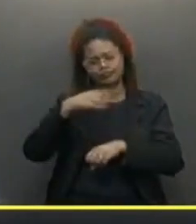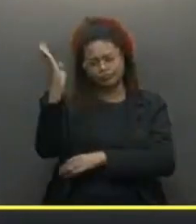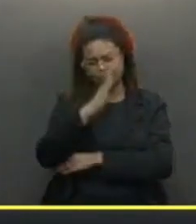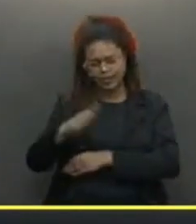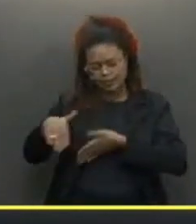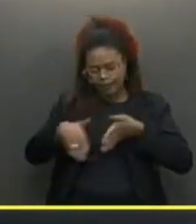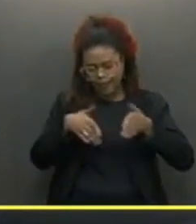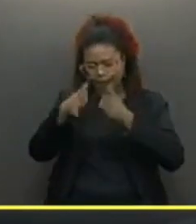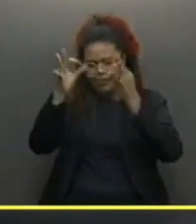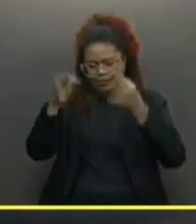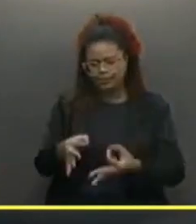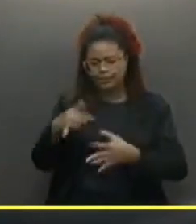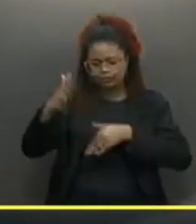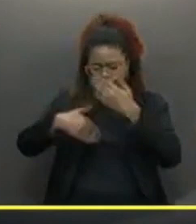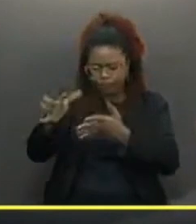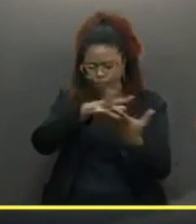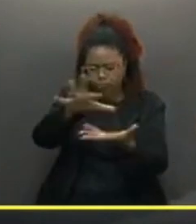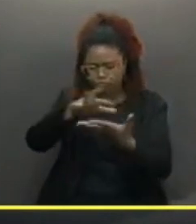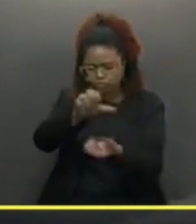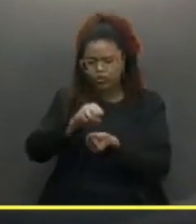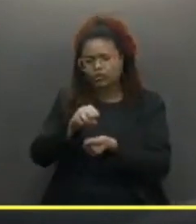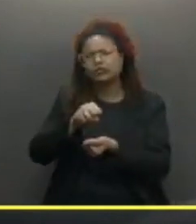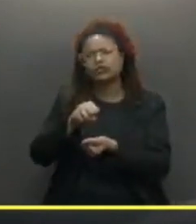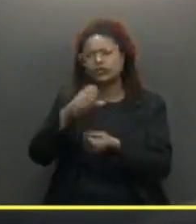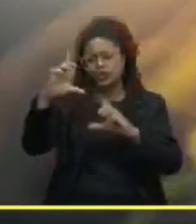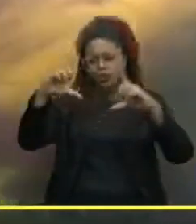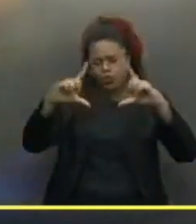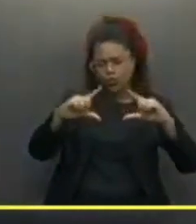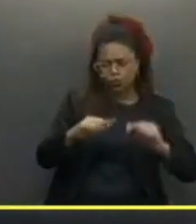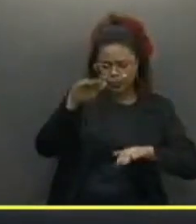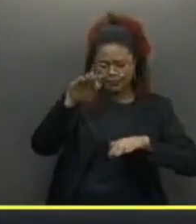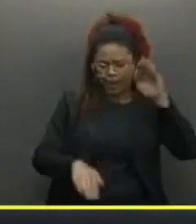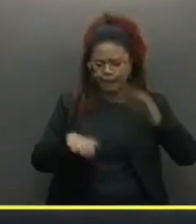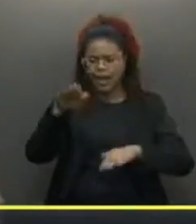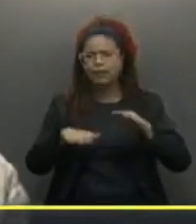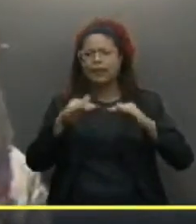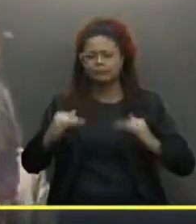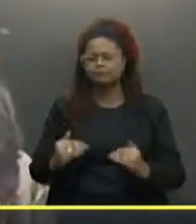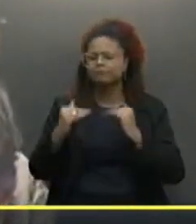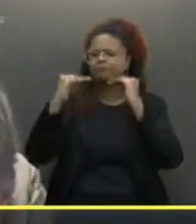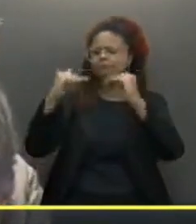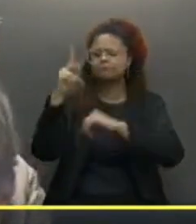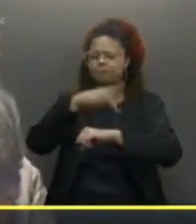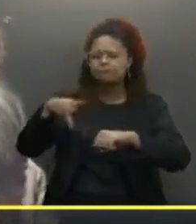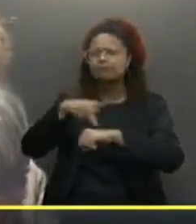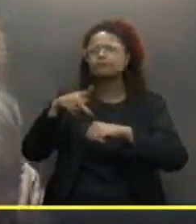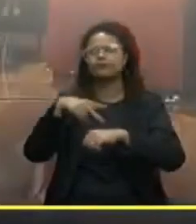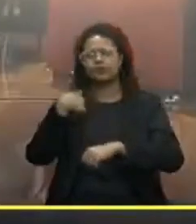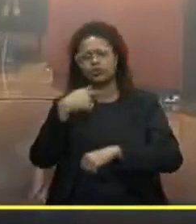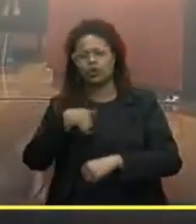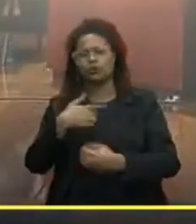caminho correto do desenvolvimento sustentável, da redução da desigualdade e da soberania nacional diante do nosso